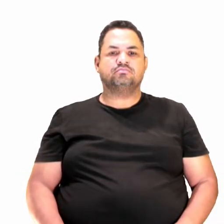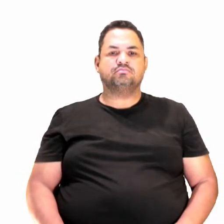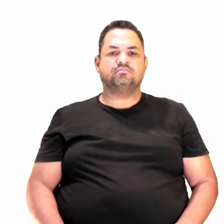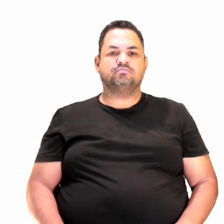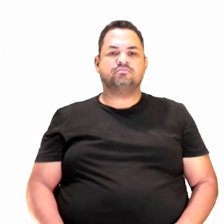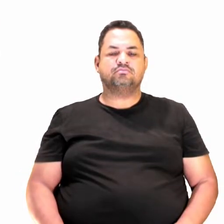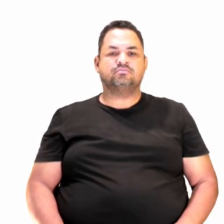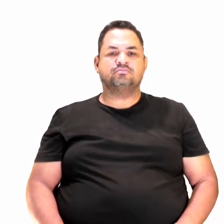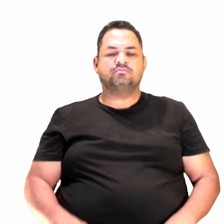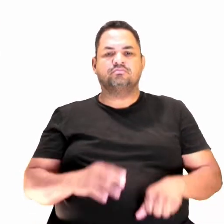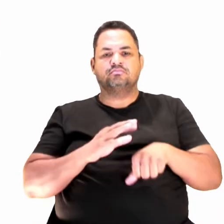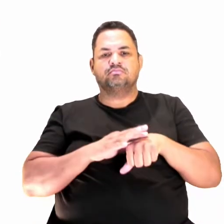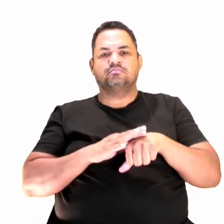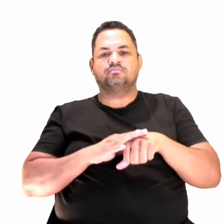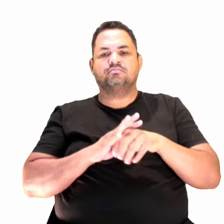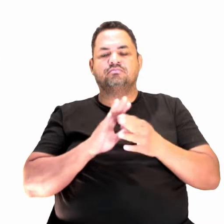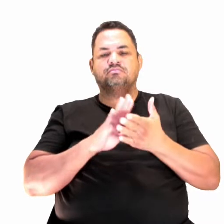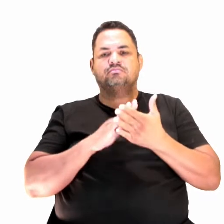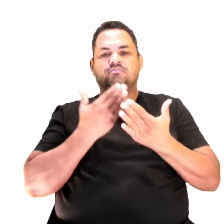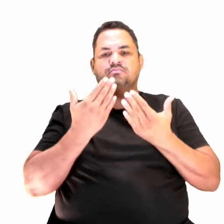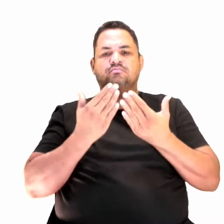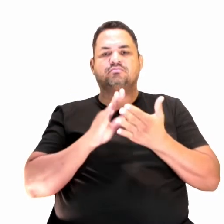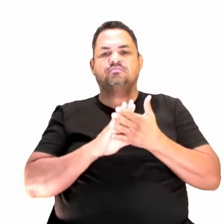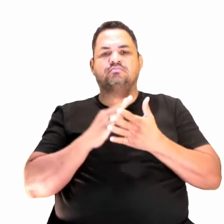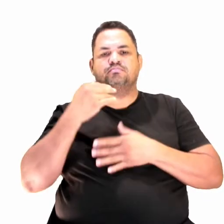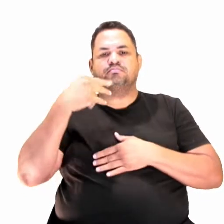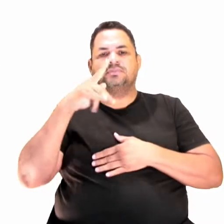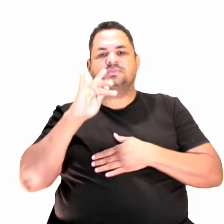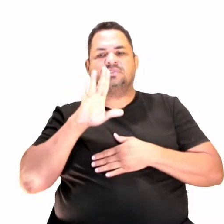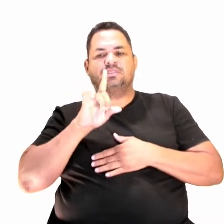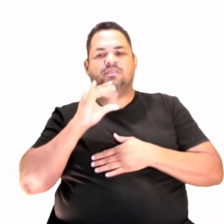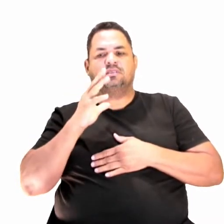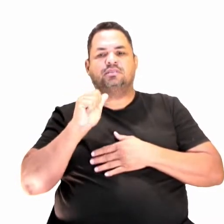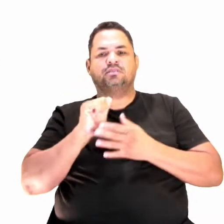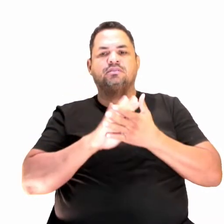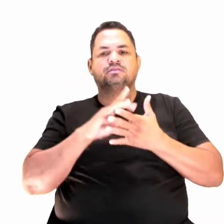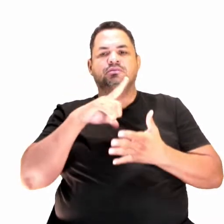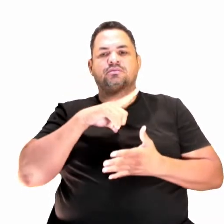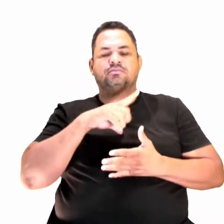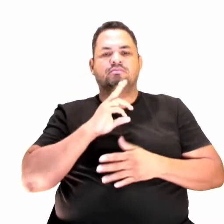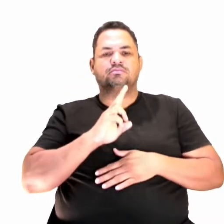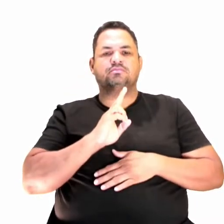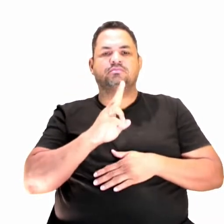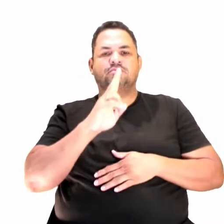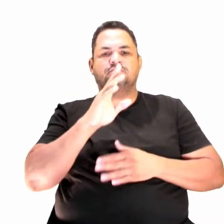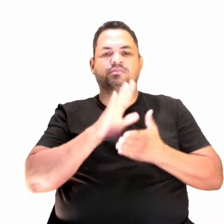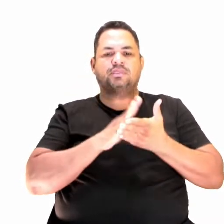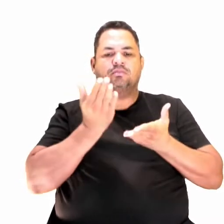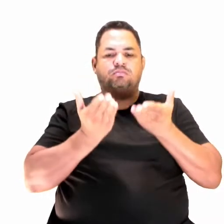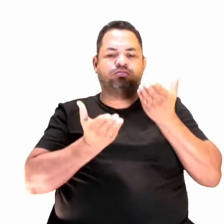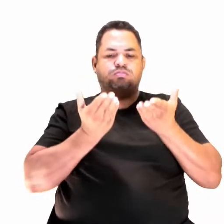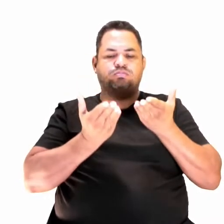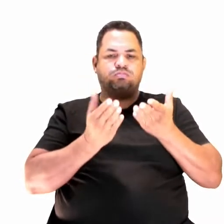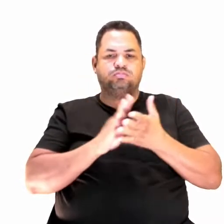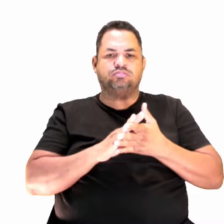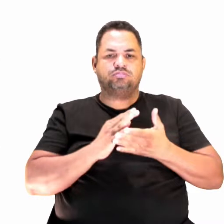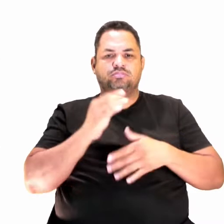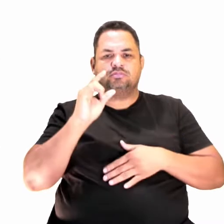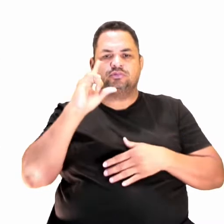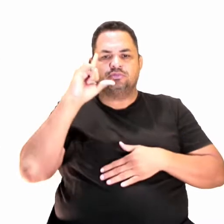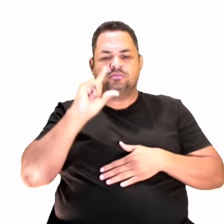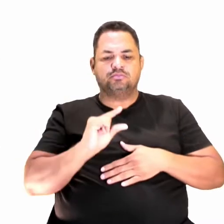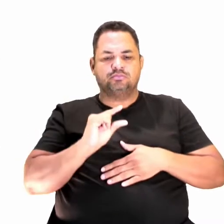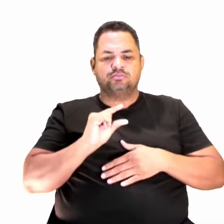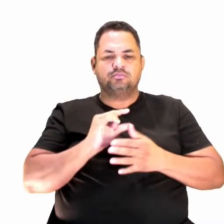Doença psiquiátrica caracterizada pela manutenção de baixo peso corporal, restrição